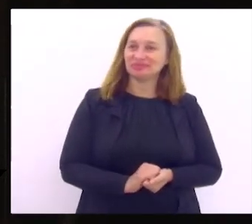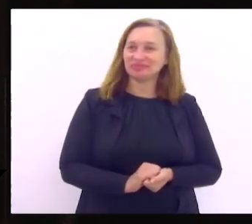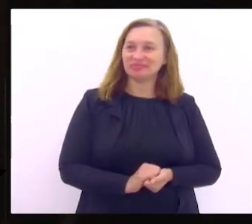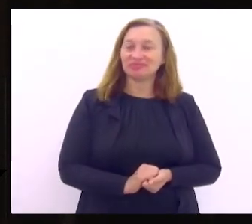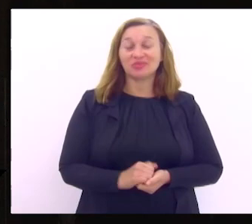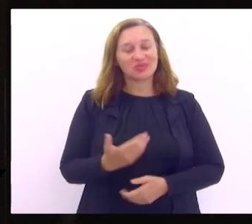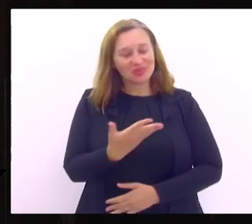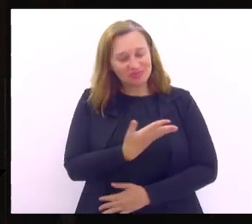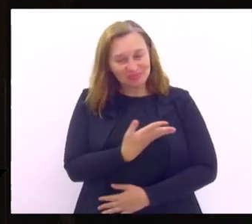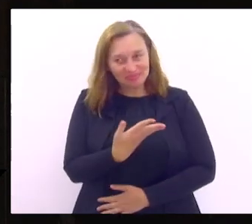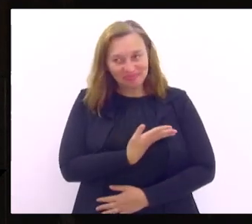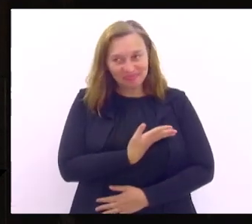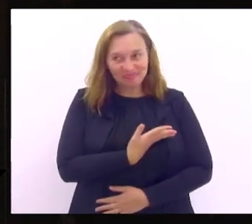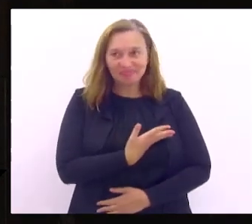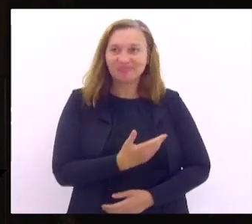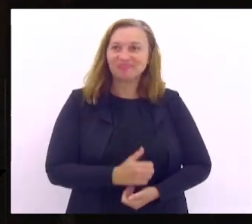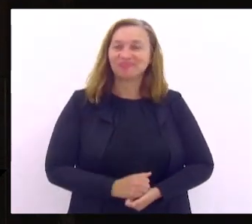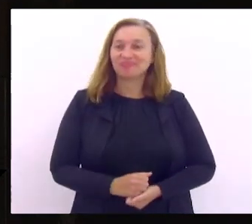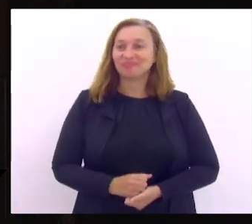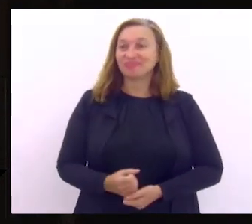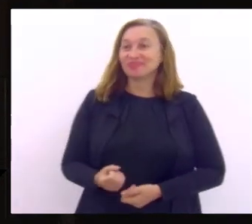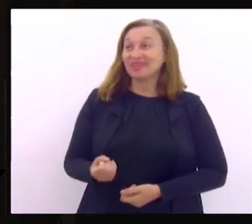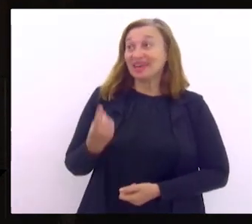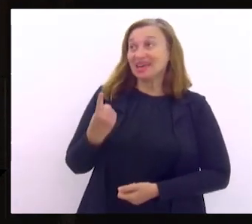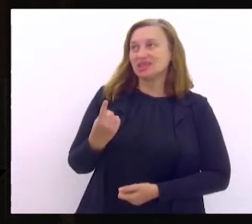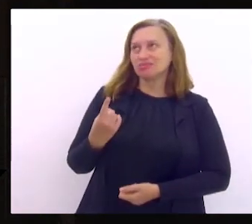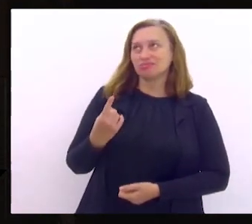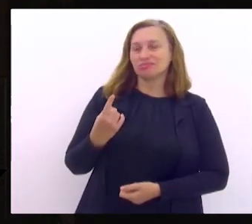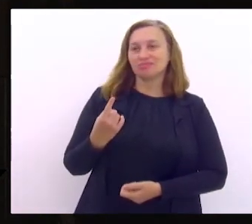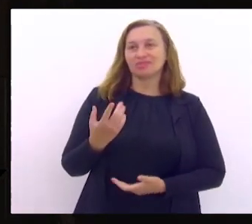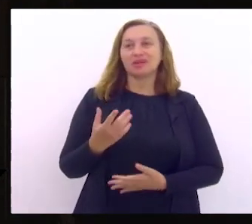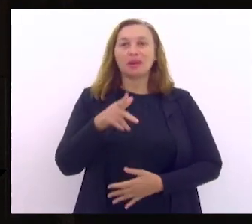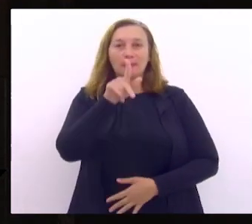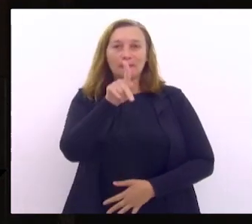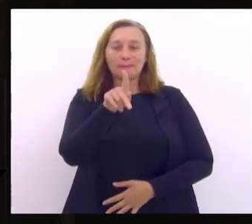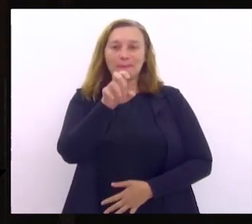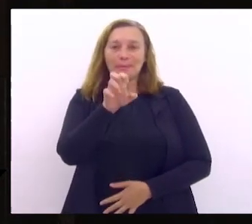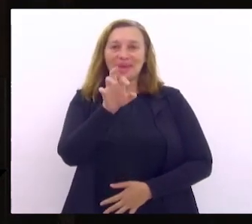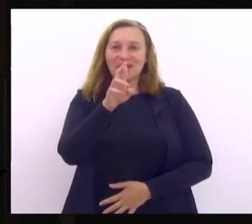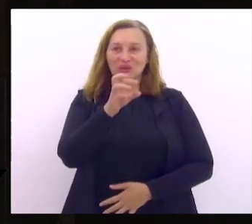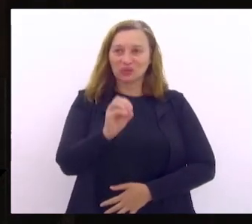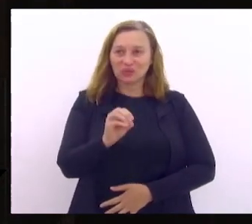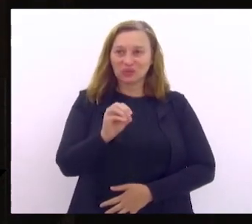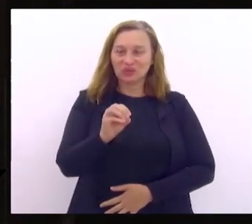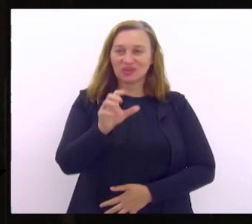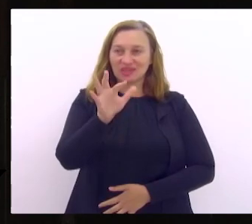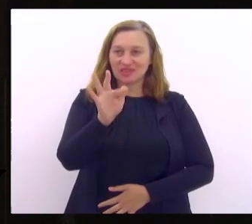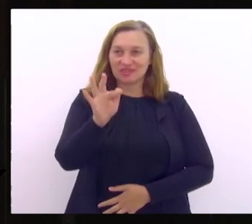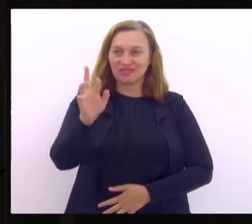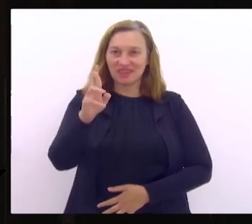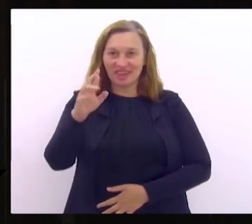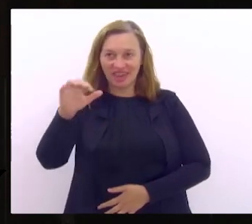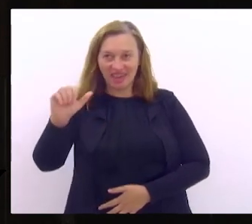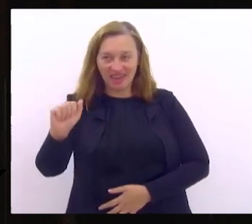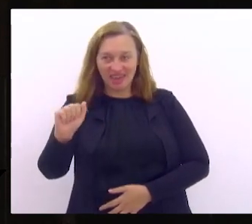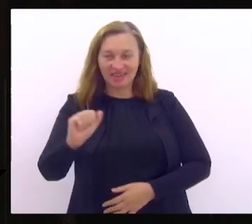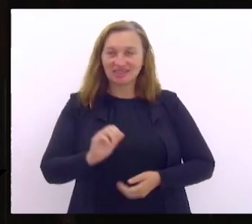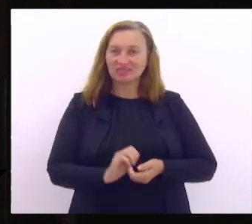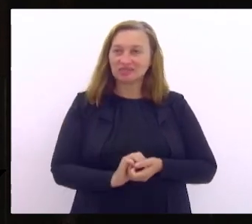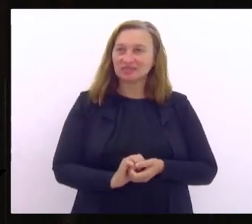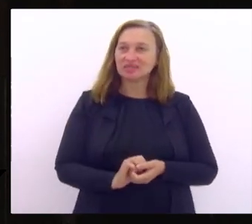o amigo, quase ex, né, não sei porquê, Pedro Ferreira falou aqui, da questão da